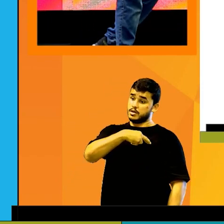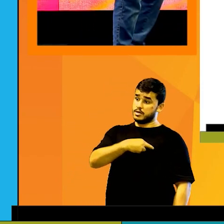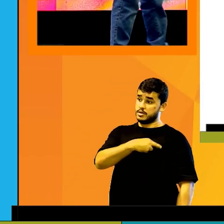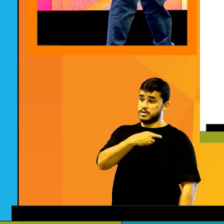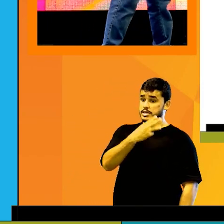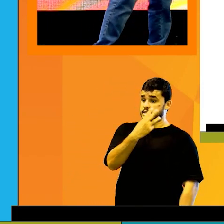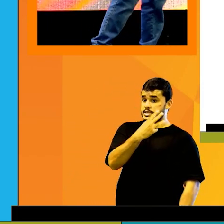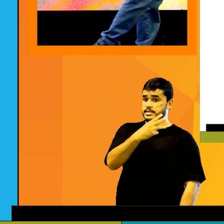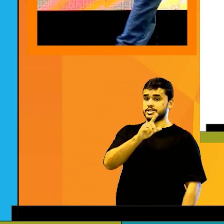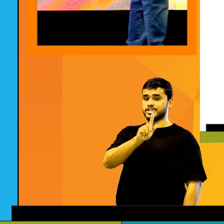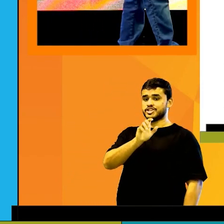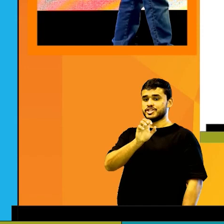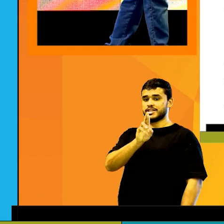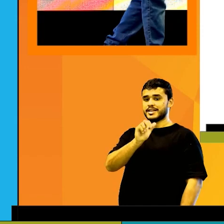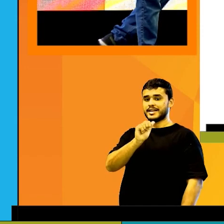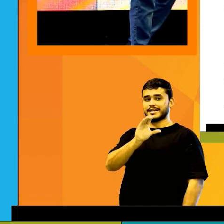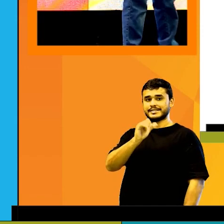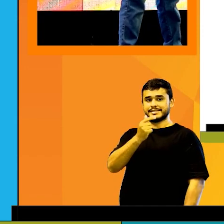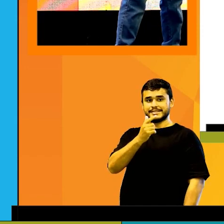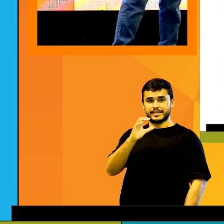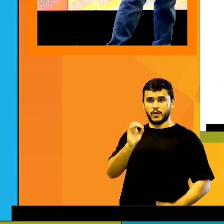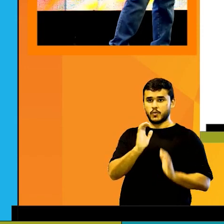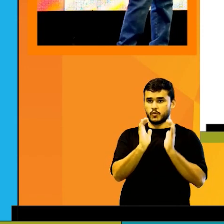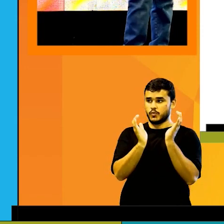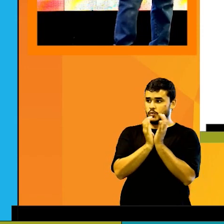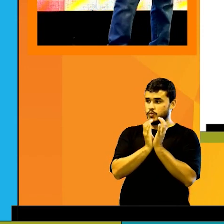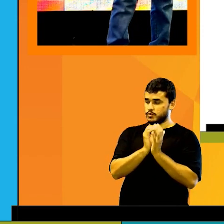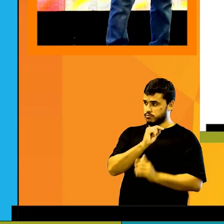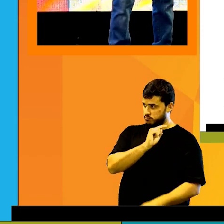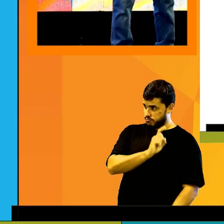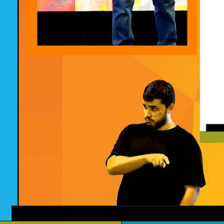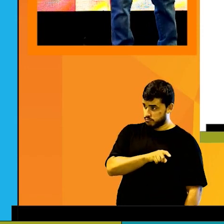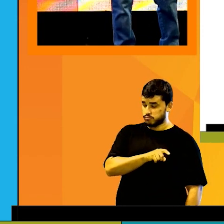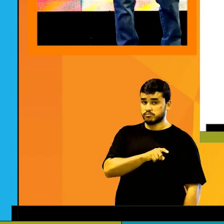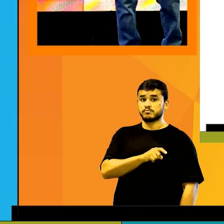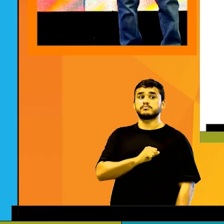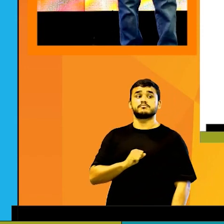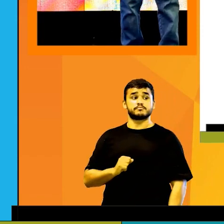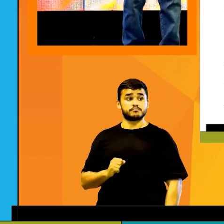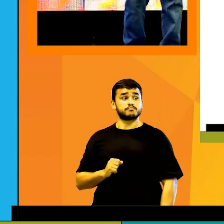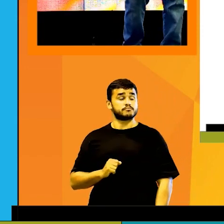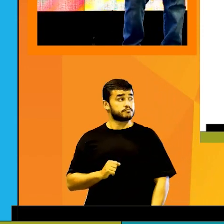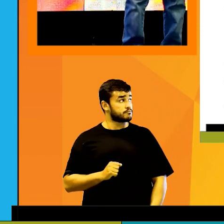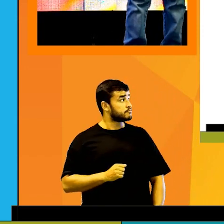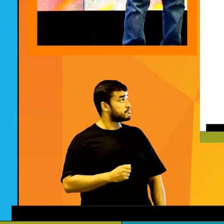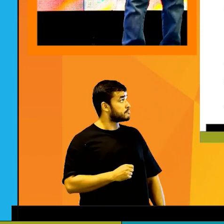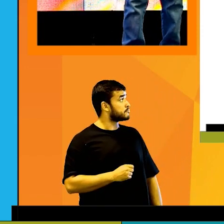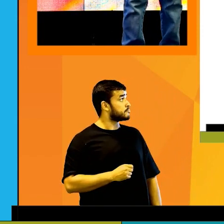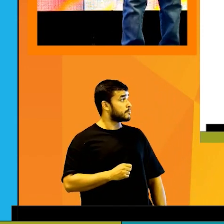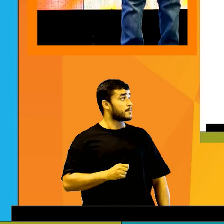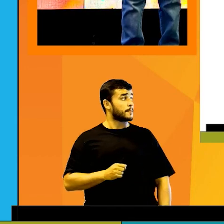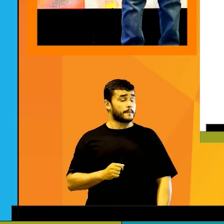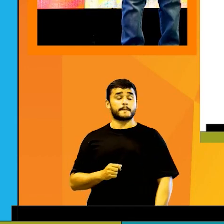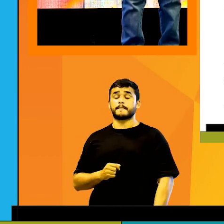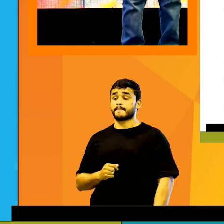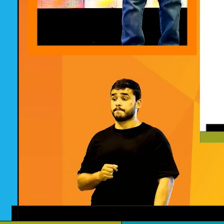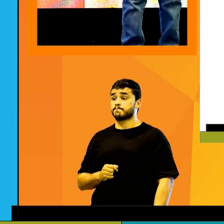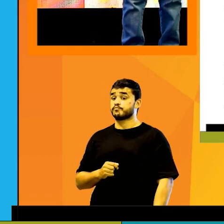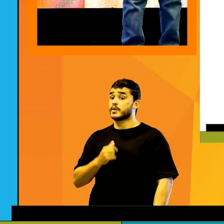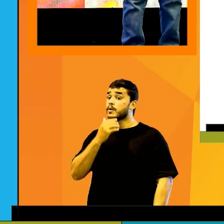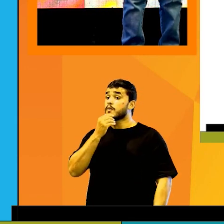romântica. Castro Alves foi da terceira e última geração romântica. Terceira e